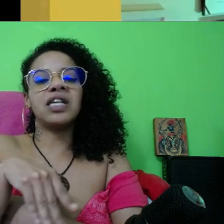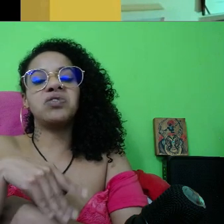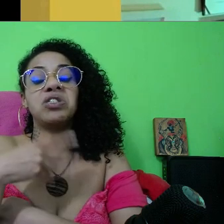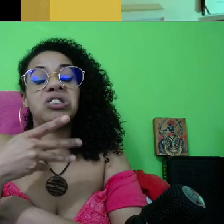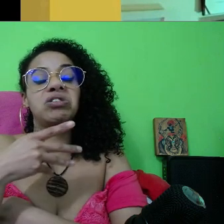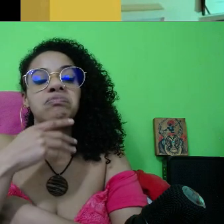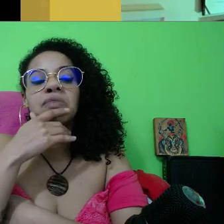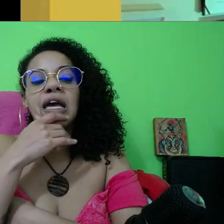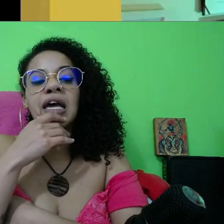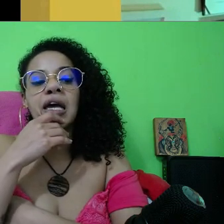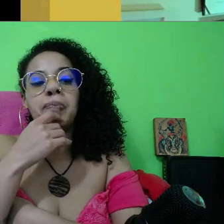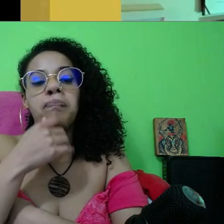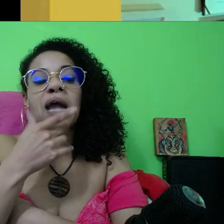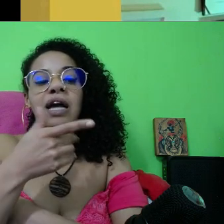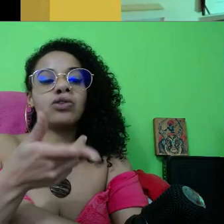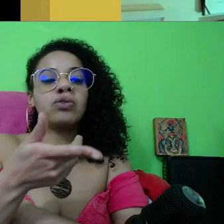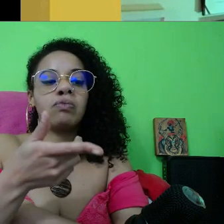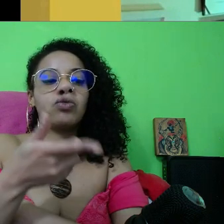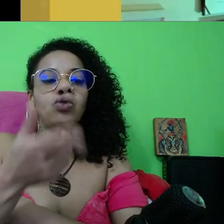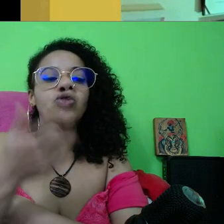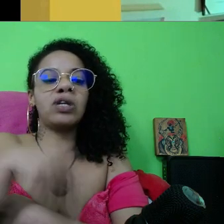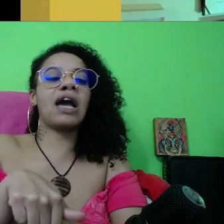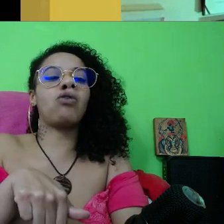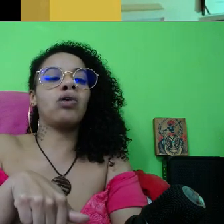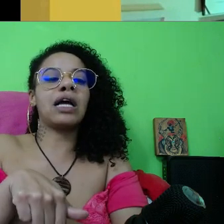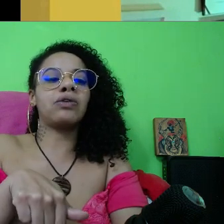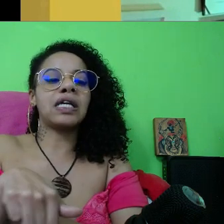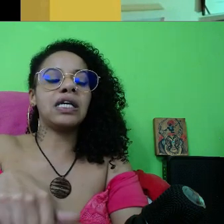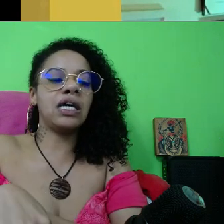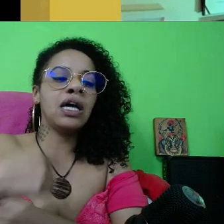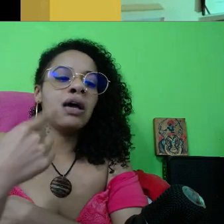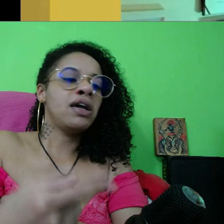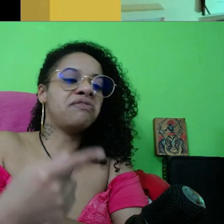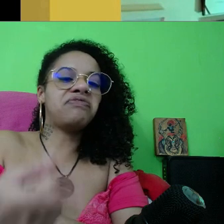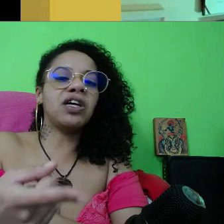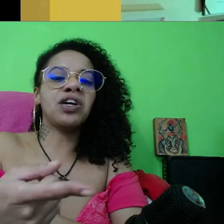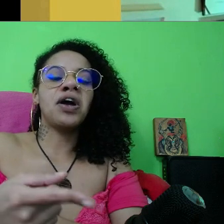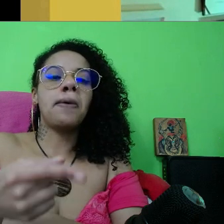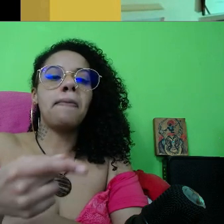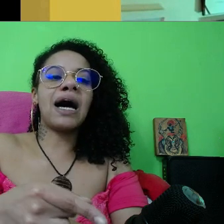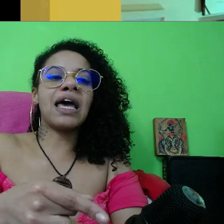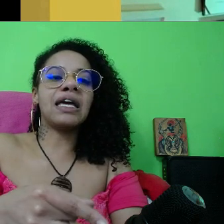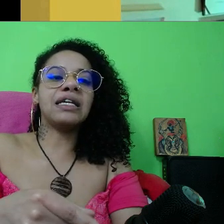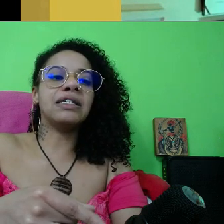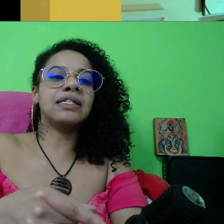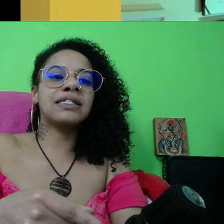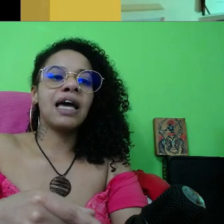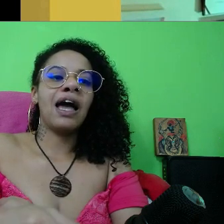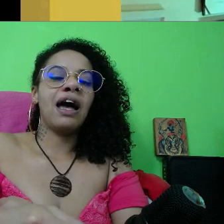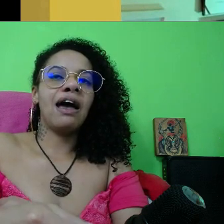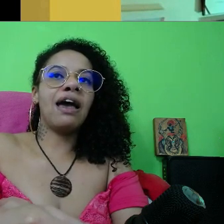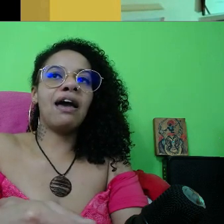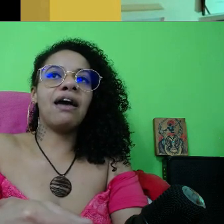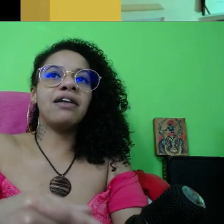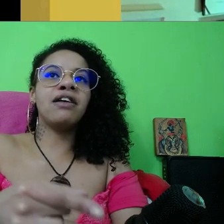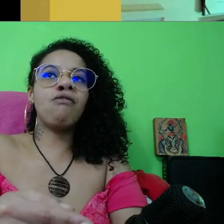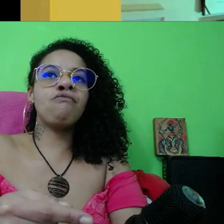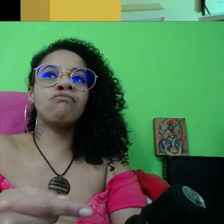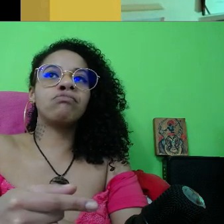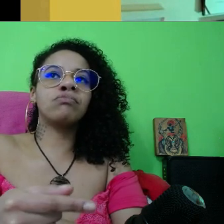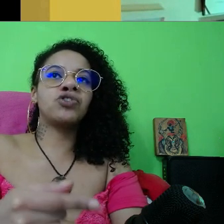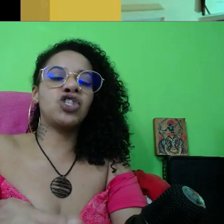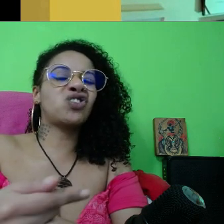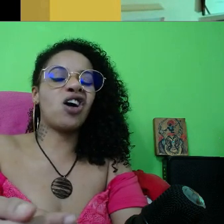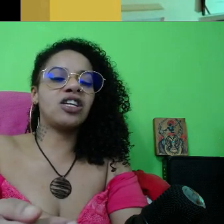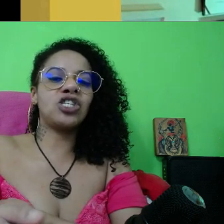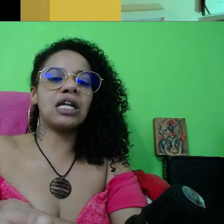é às vezes prega tudo que é colocado aqui enfim mas não